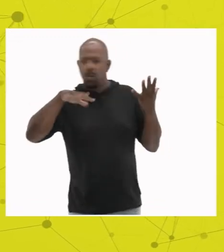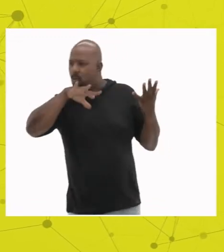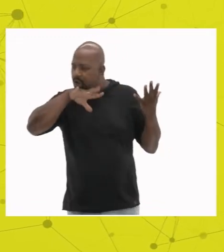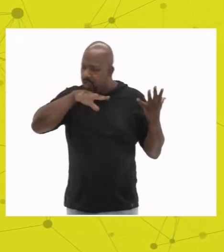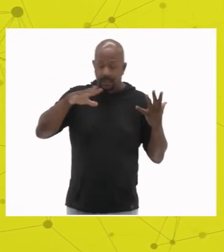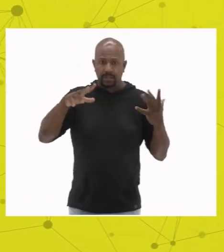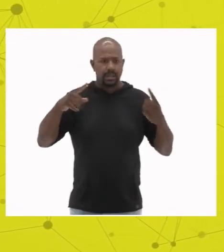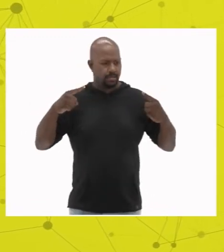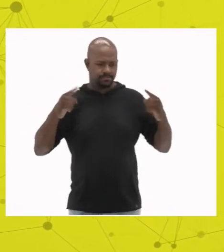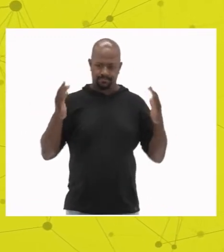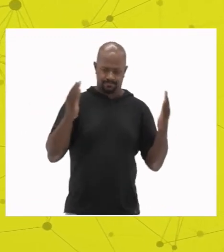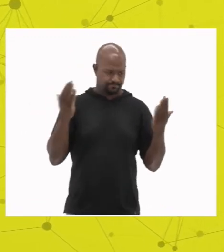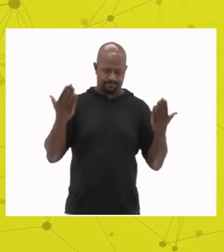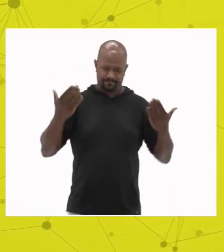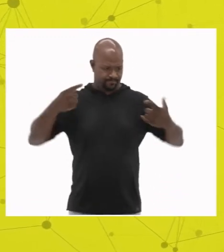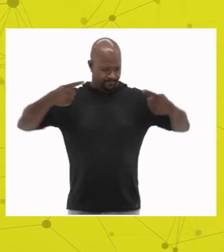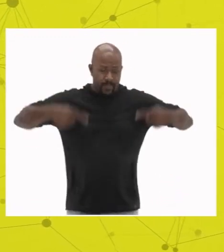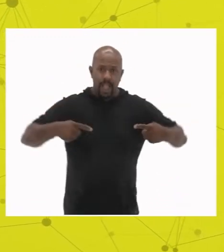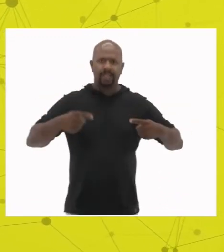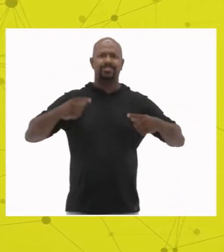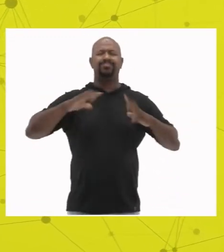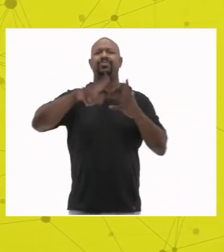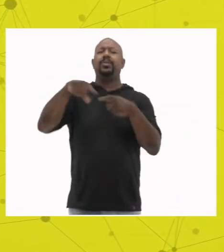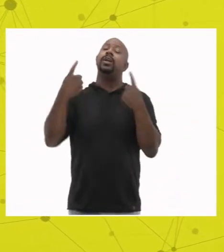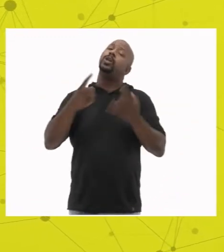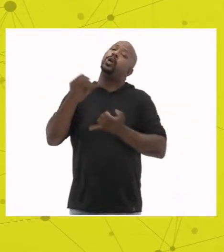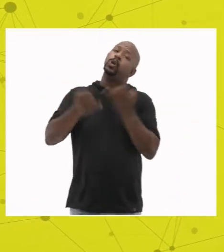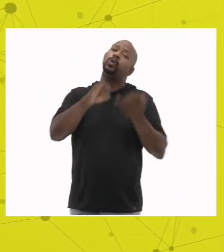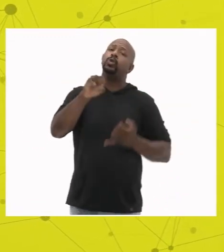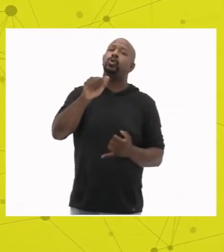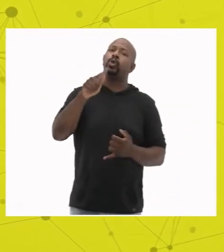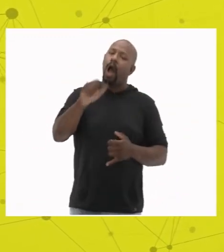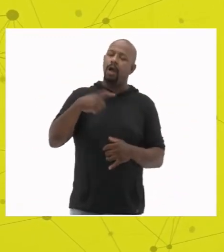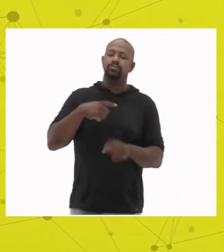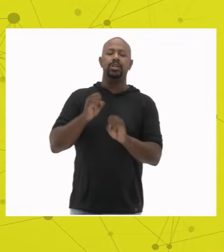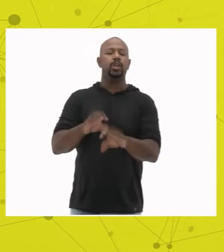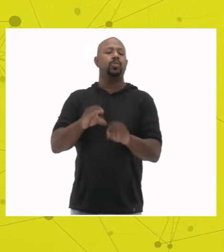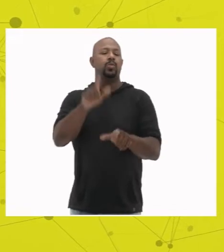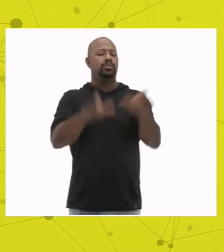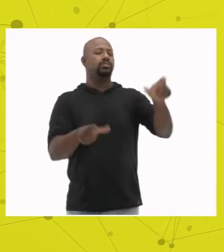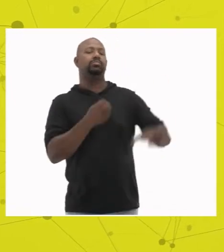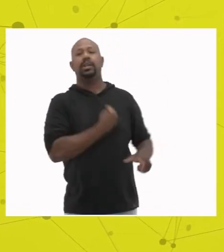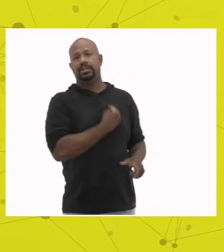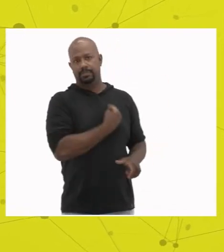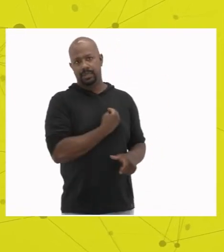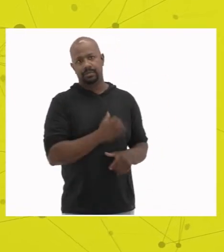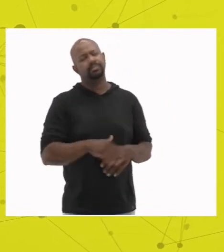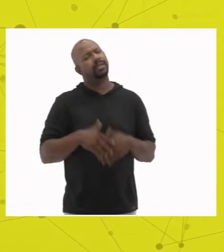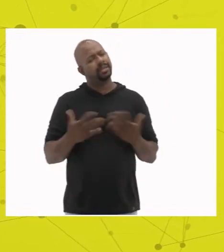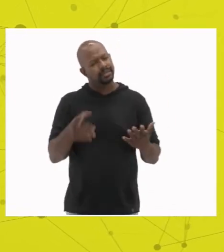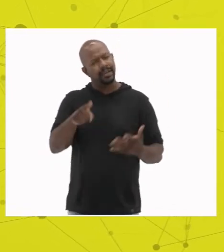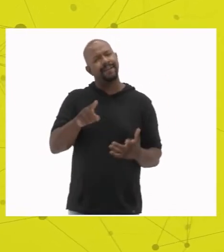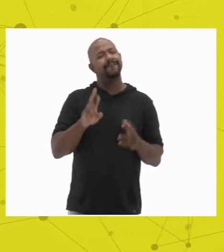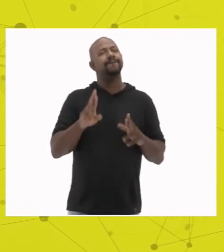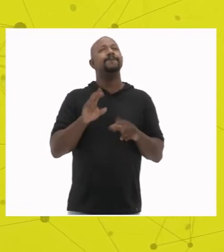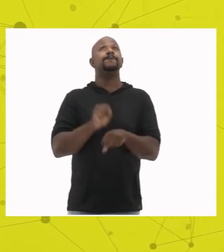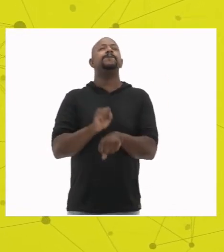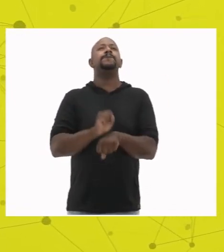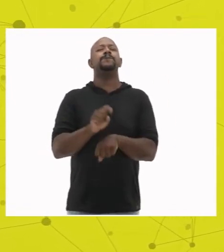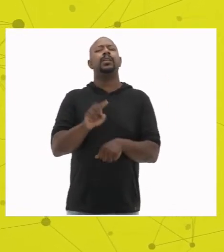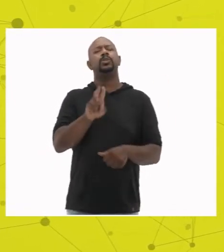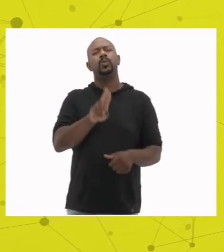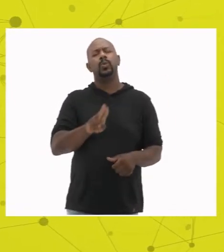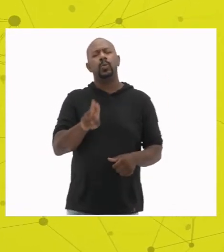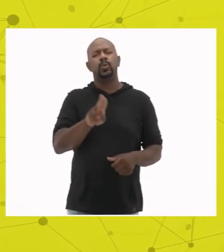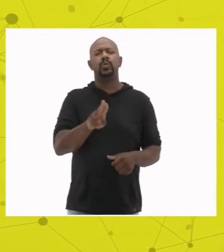ruim, pois são contrastes universais e dos quais os elementos de jogos autoeducam seus participantes. Assim, uma expectativa